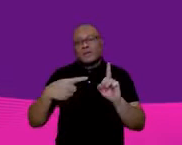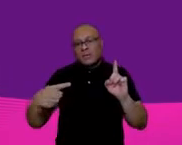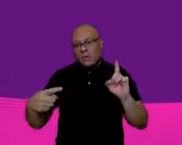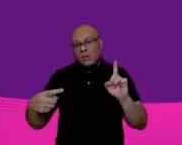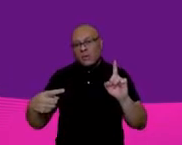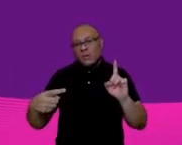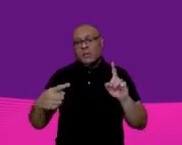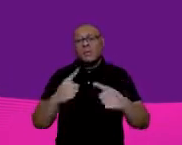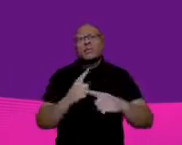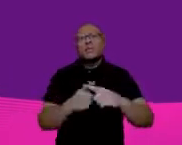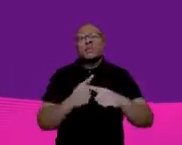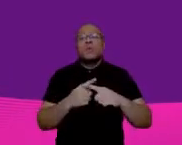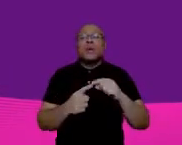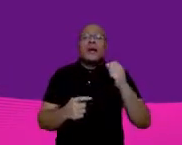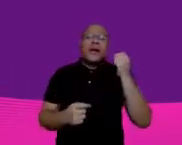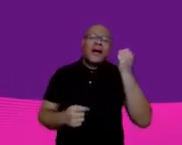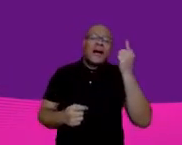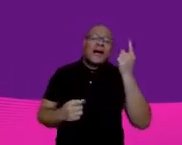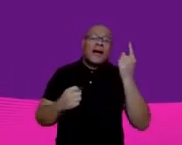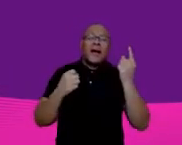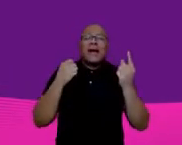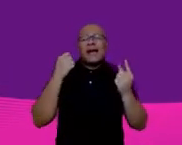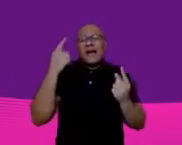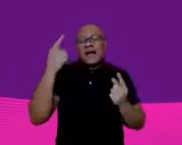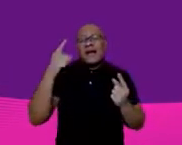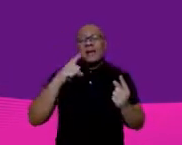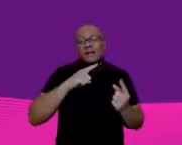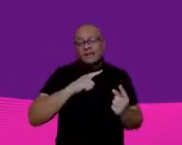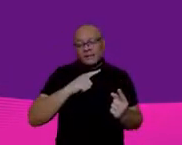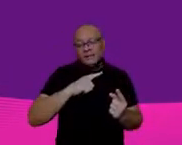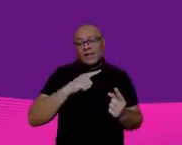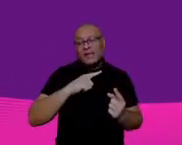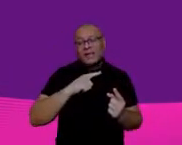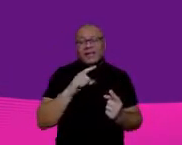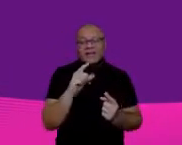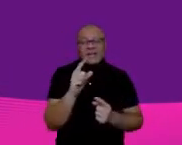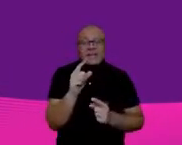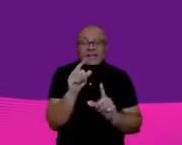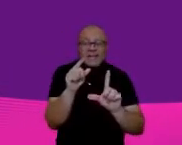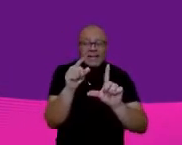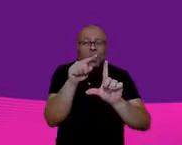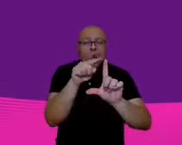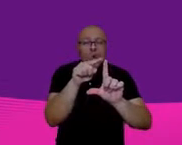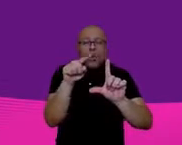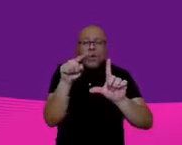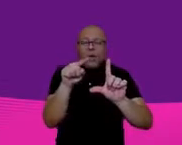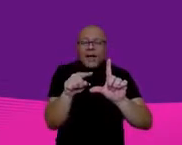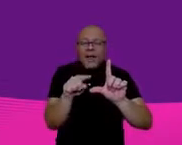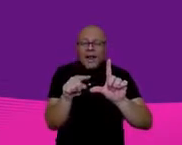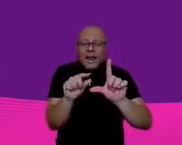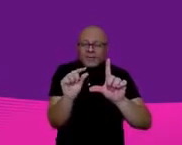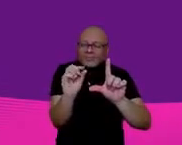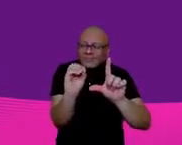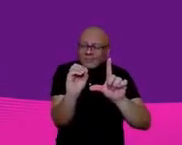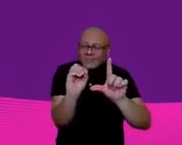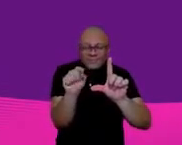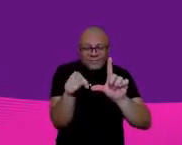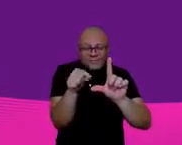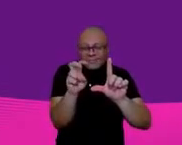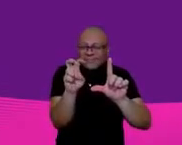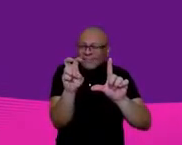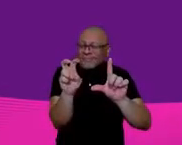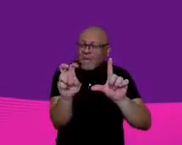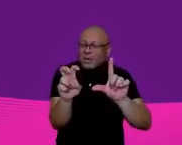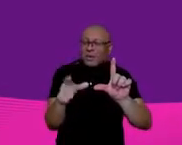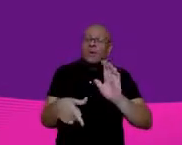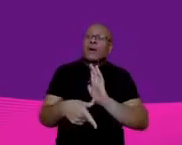às vezes há meio grau de tolerância do corte da serra. Então, eu também levo isso em